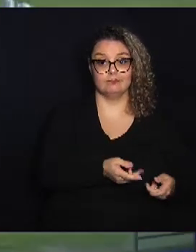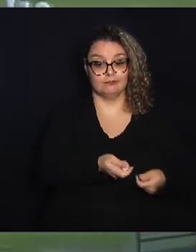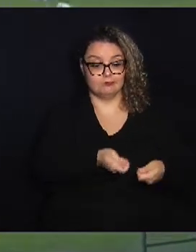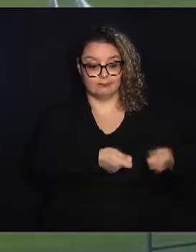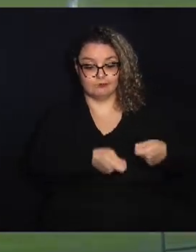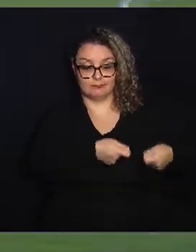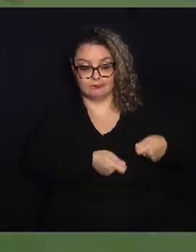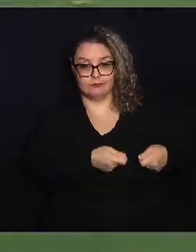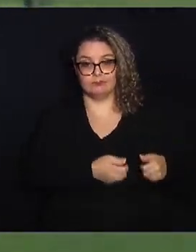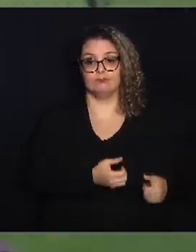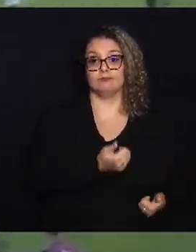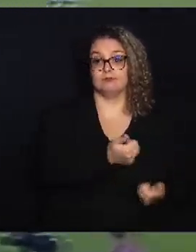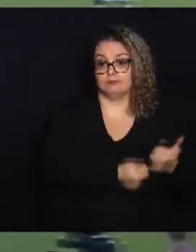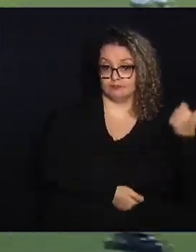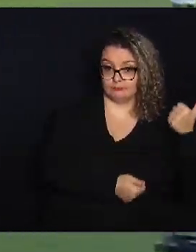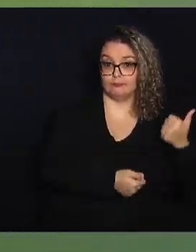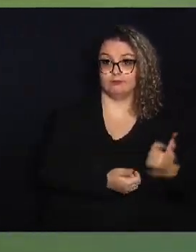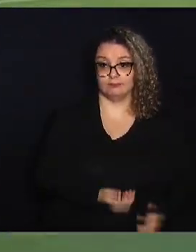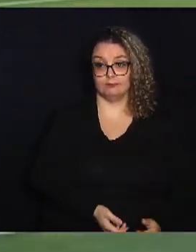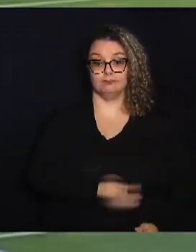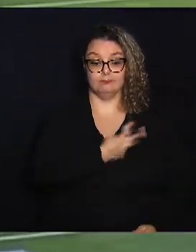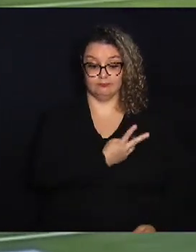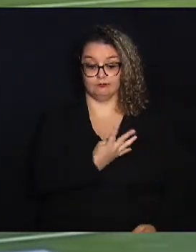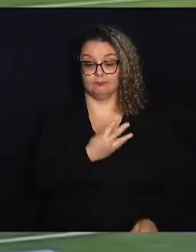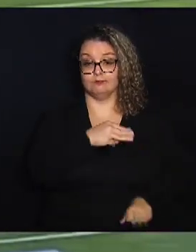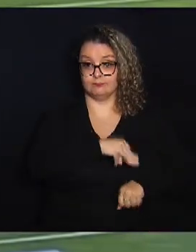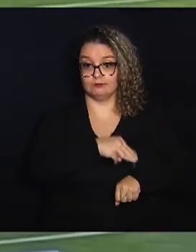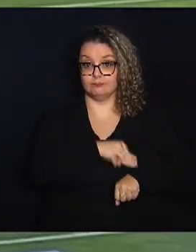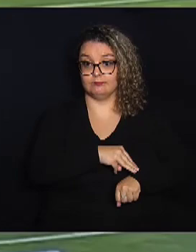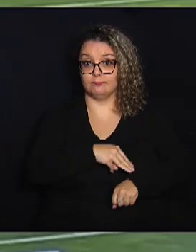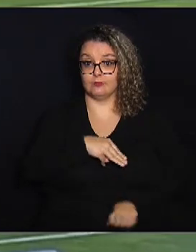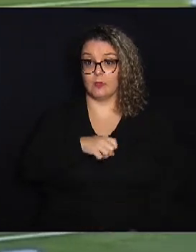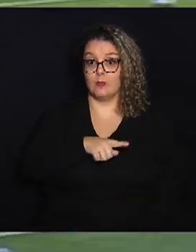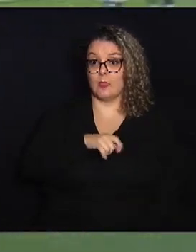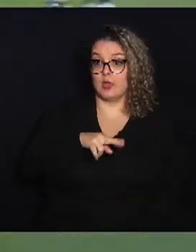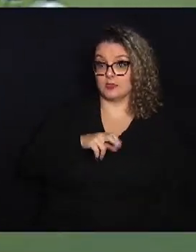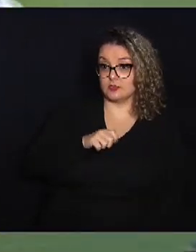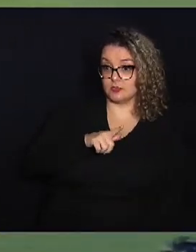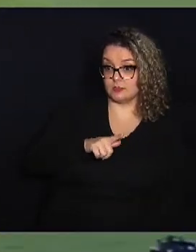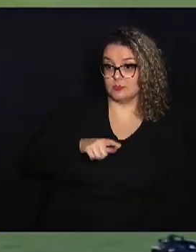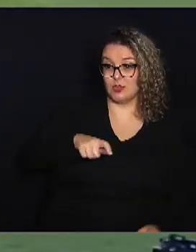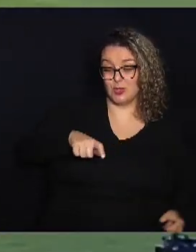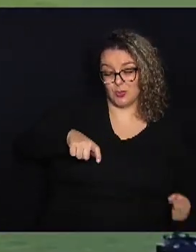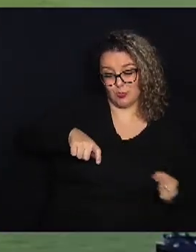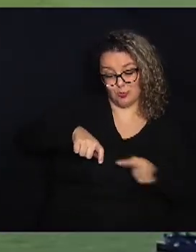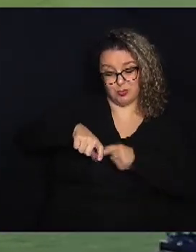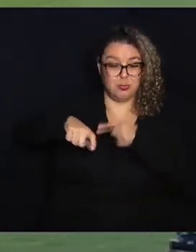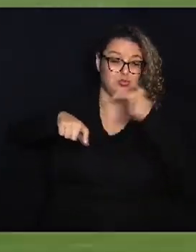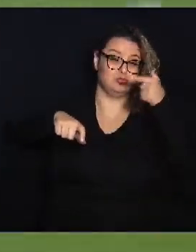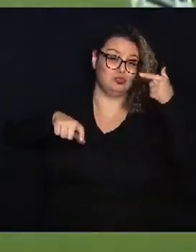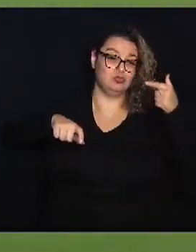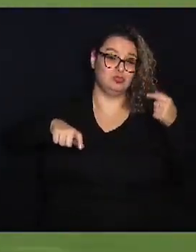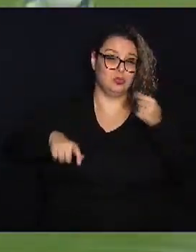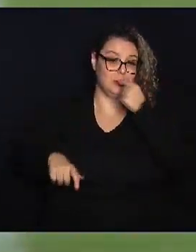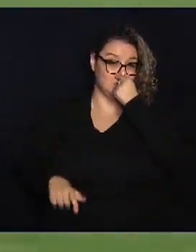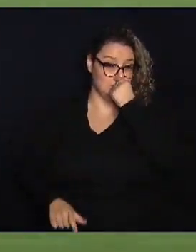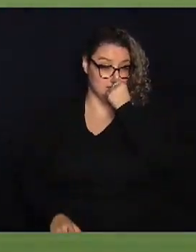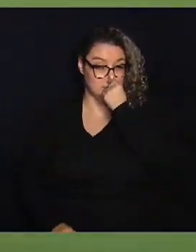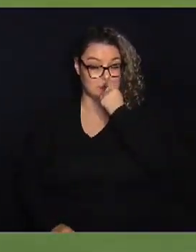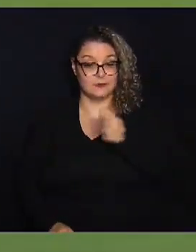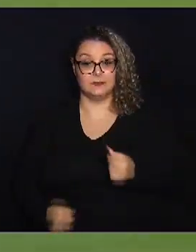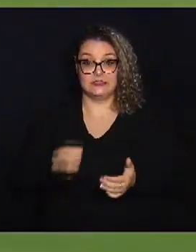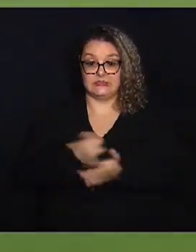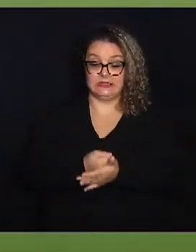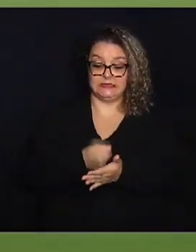aos 24 minutos, a torcida bugrina viu Maxwell carimbar a trave esquerda do goleiro Vladimir. O Operário foi